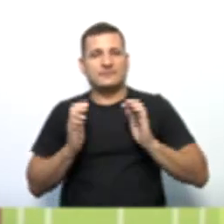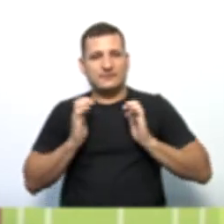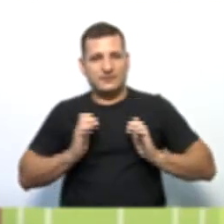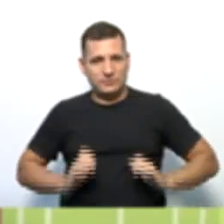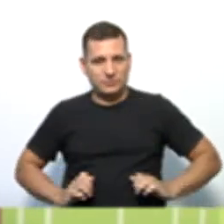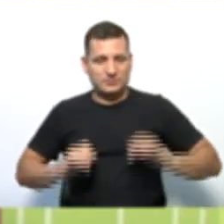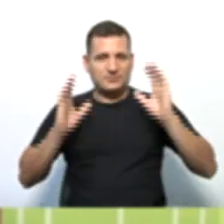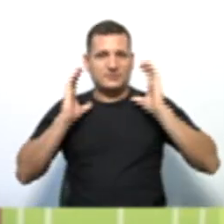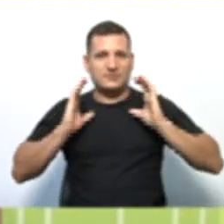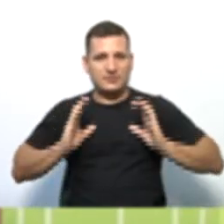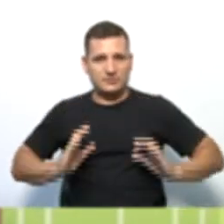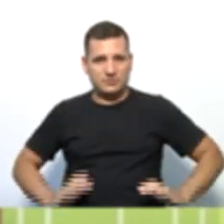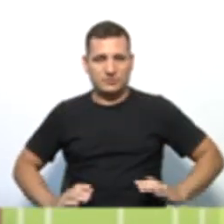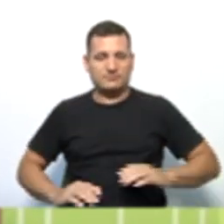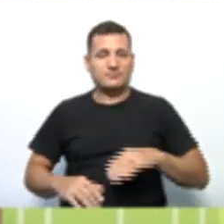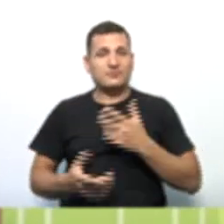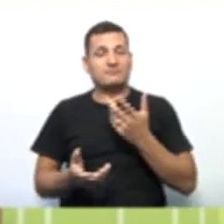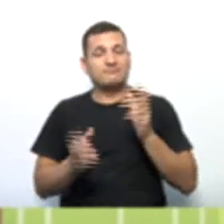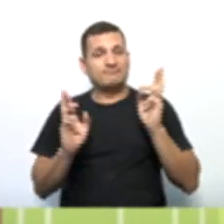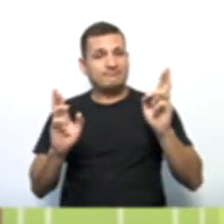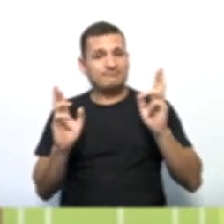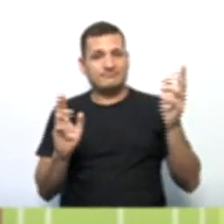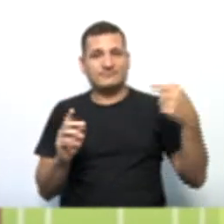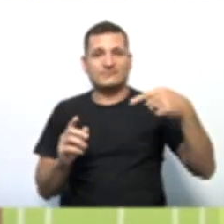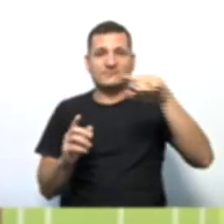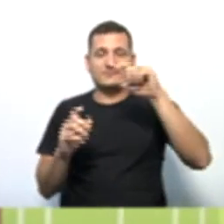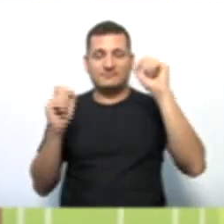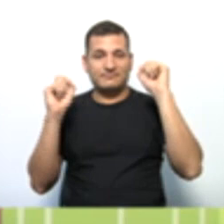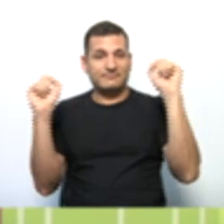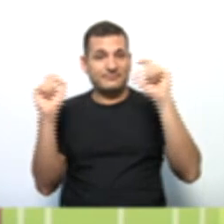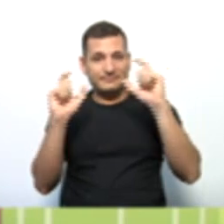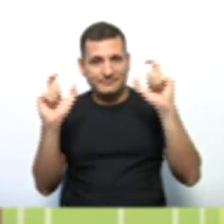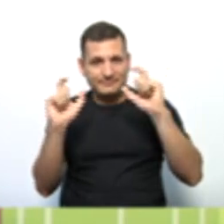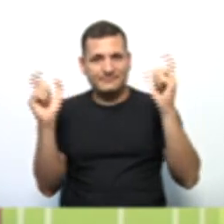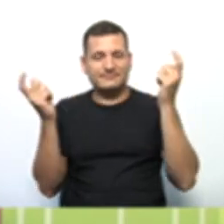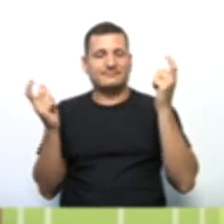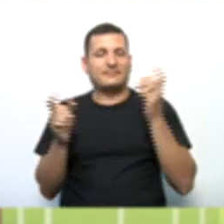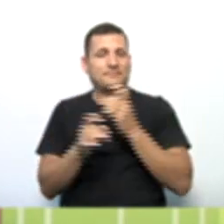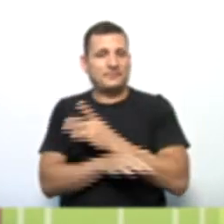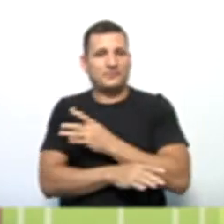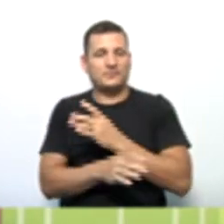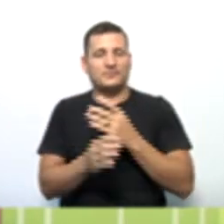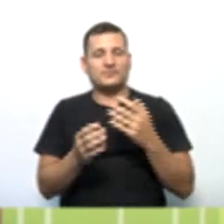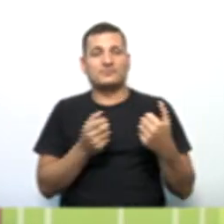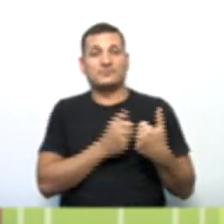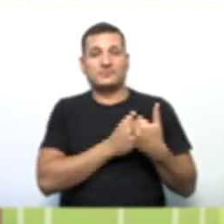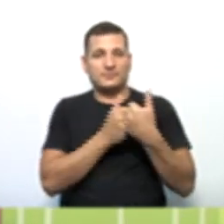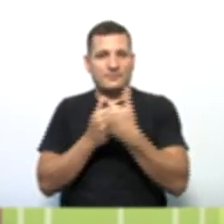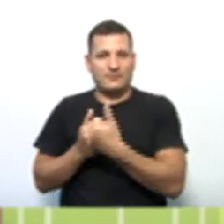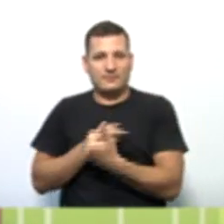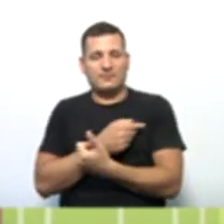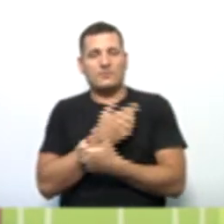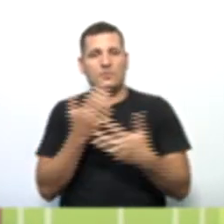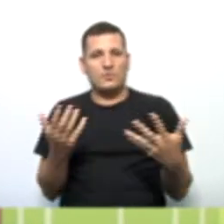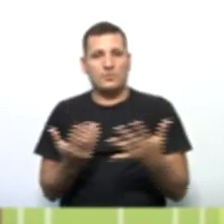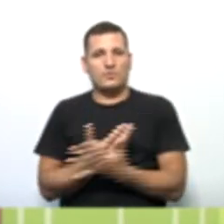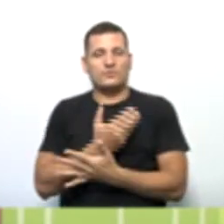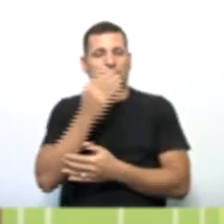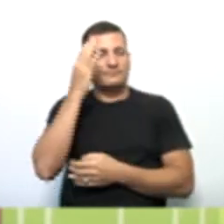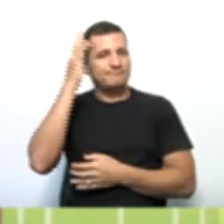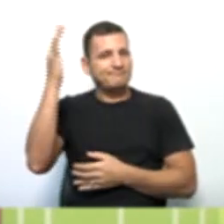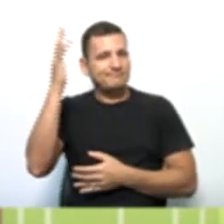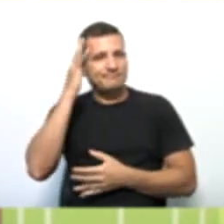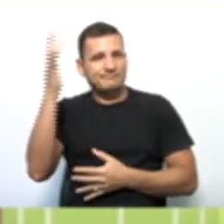estejam todos aí despertos e preparados para acompanhar a gente em mais um dia em que nós vamos refletir sobre